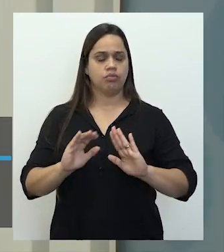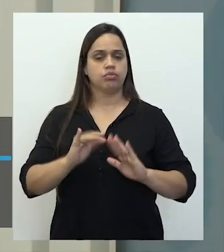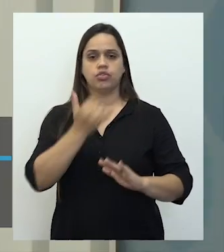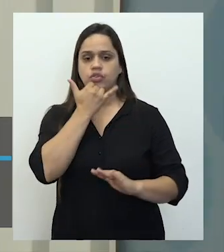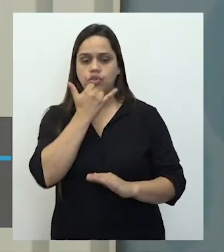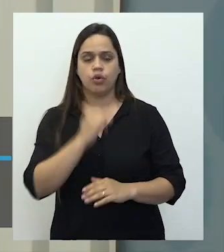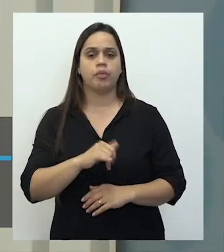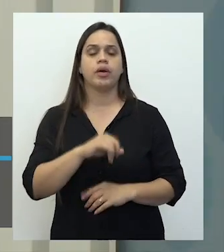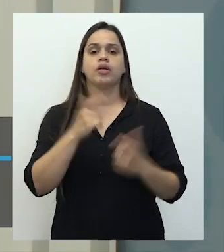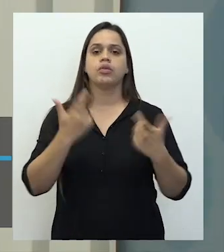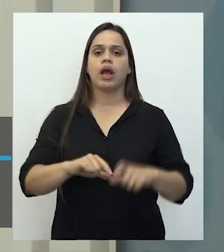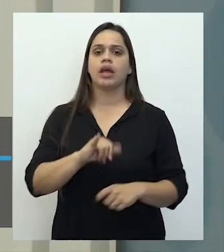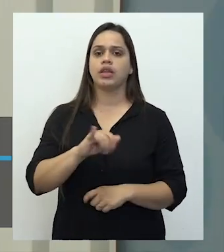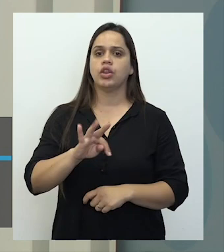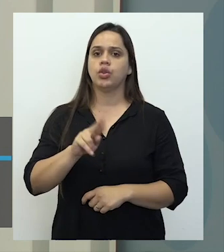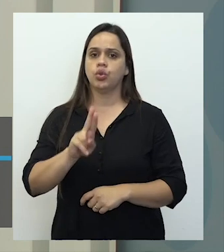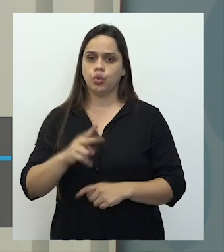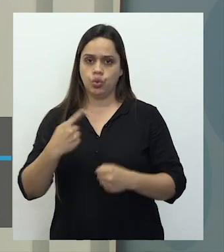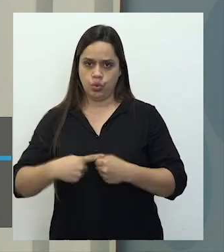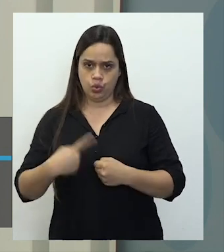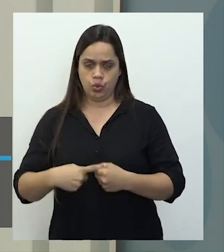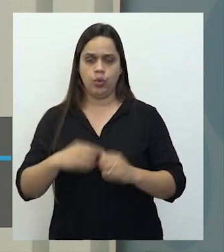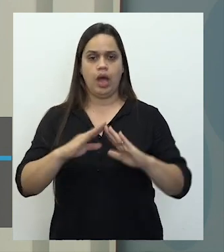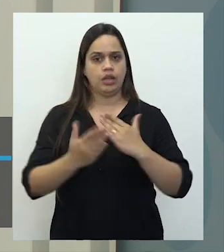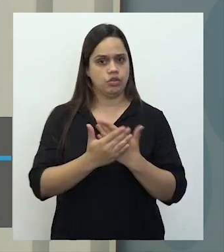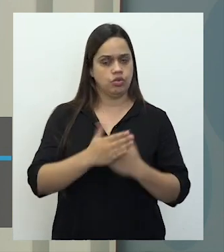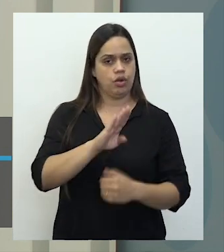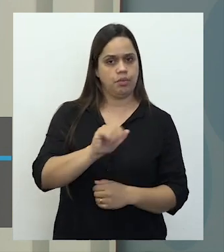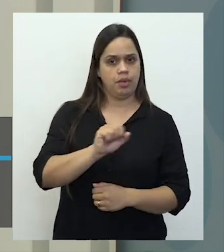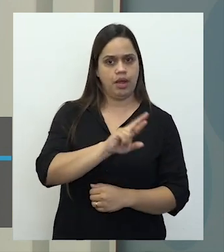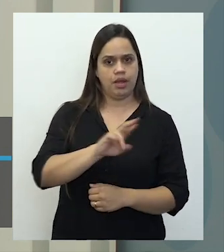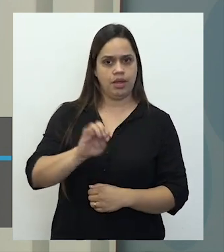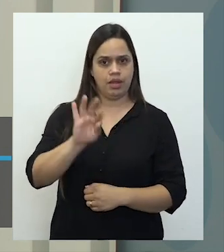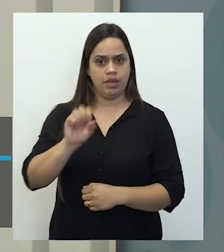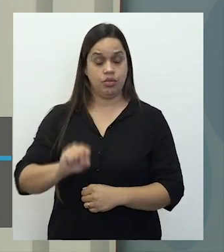Itu, São Paulo. É, fala que todos amam cinema, professora...